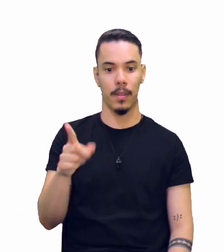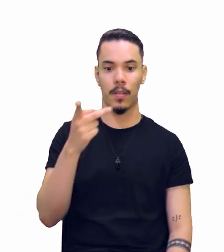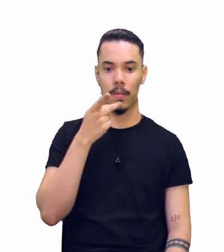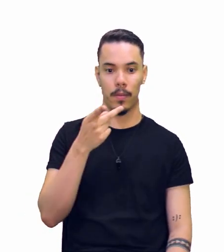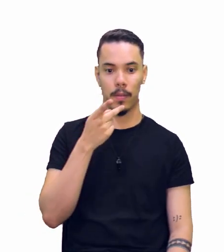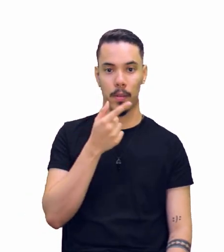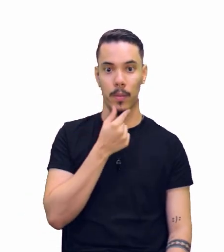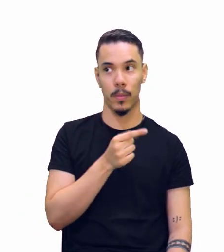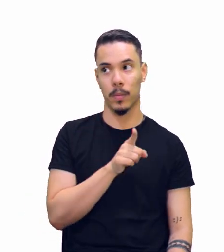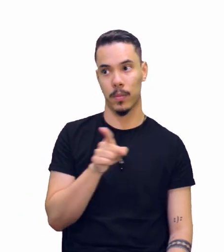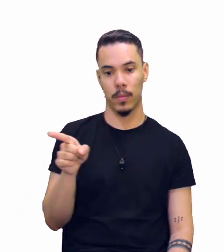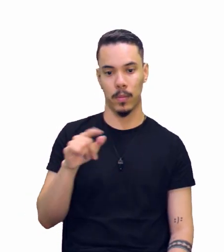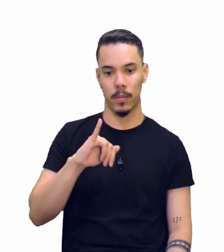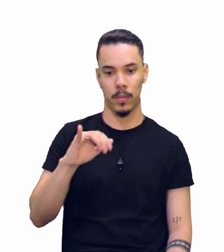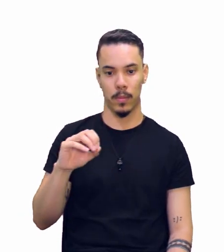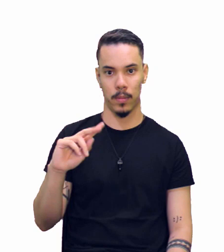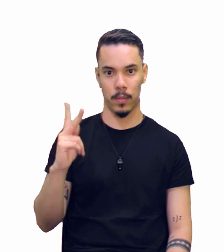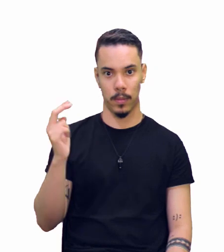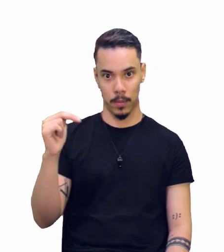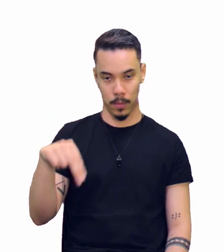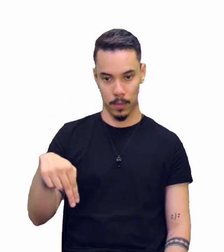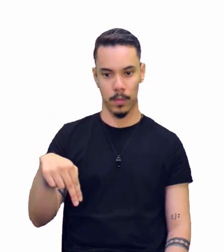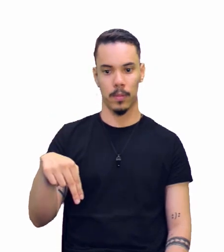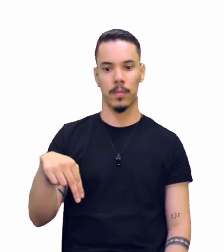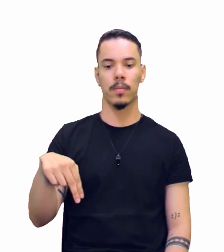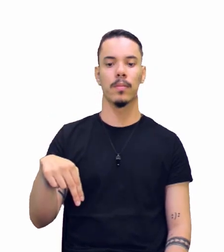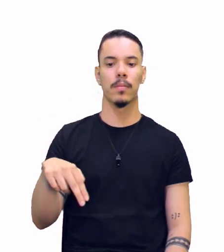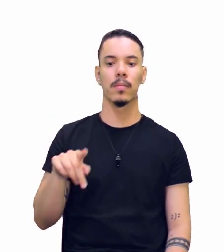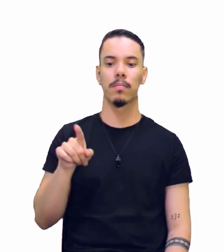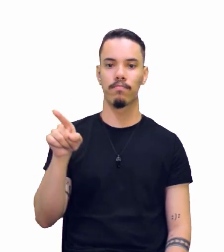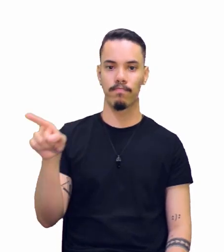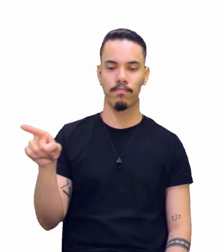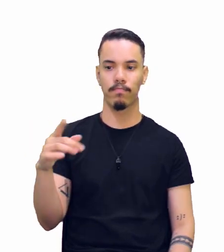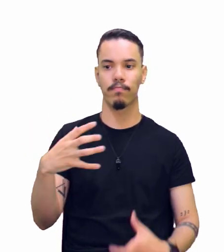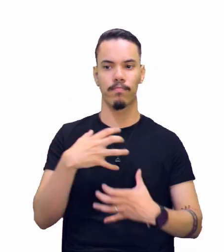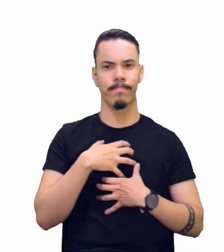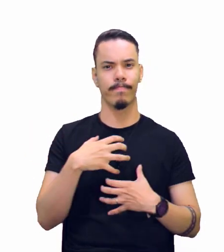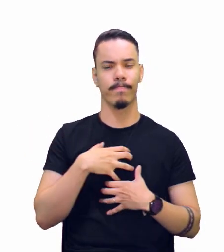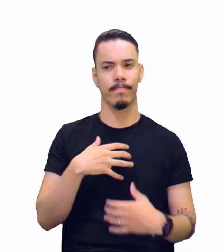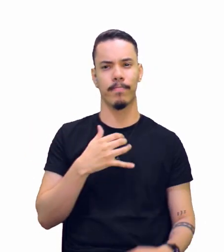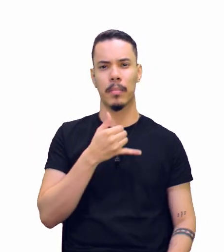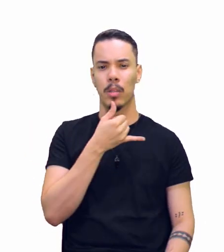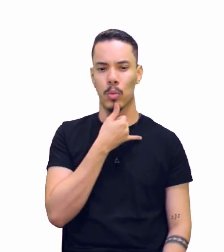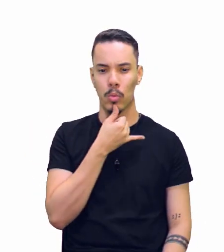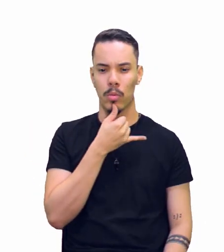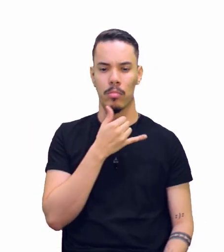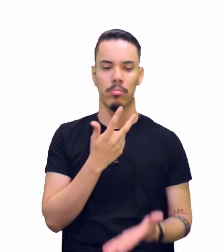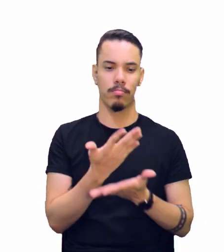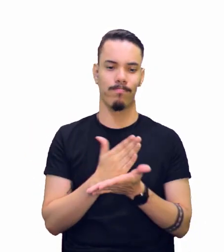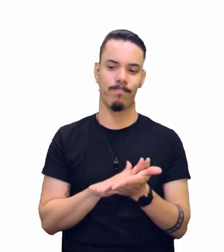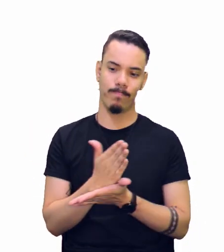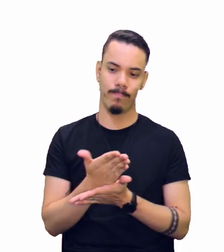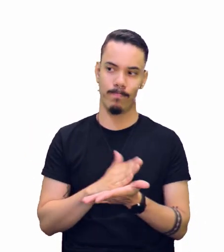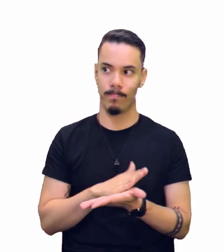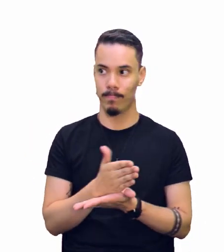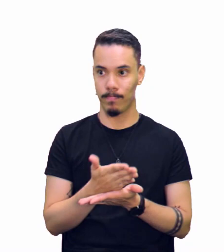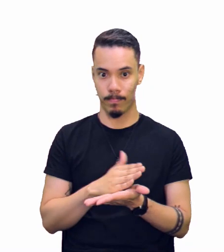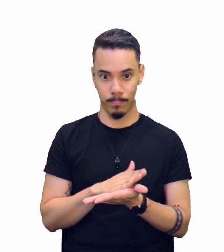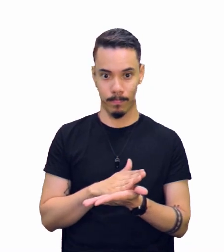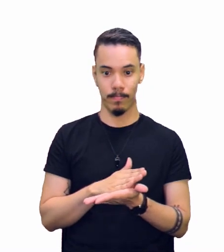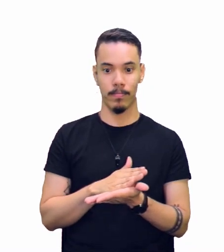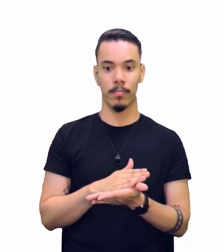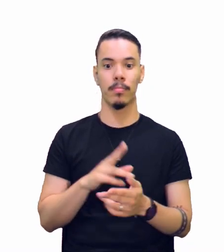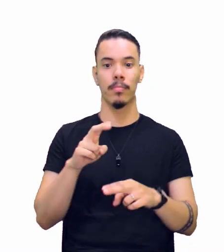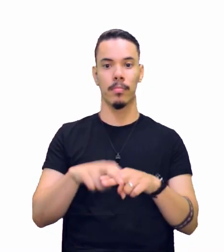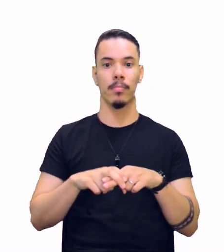John, he gets annoyed. Ele fica chateado, irritado. Então, olha só.